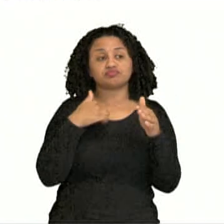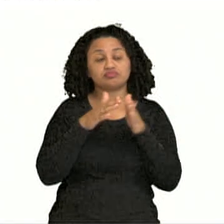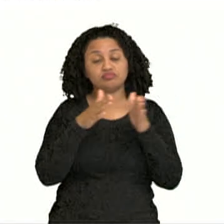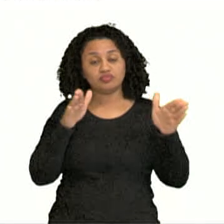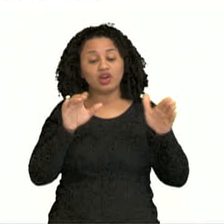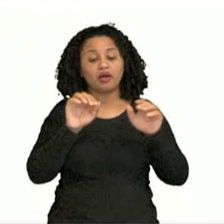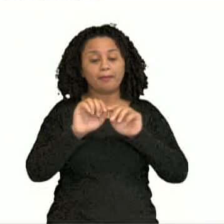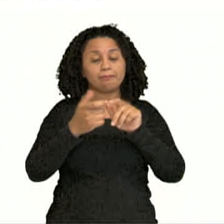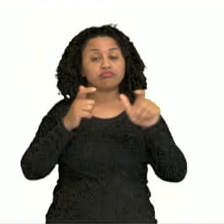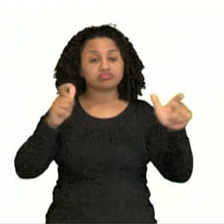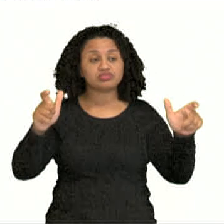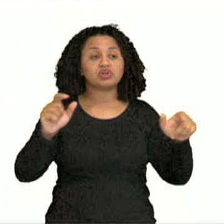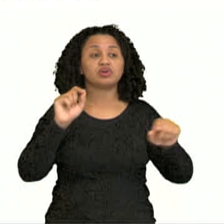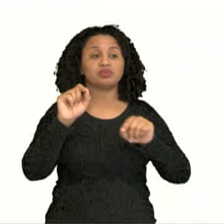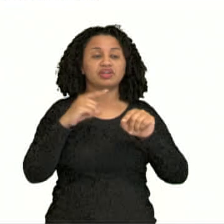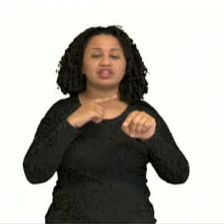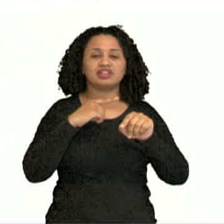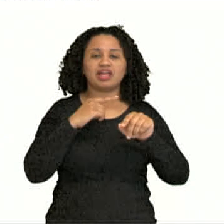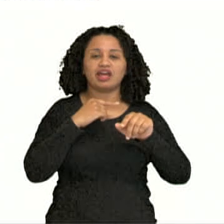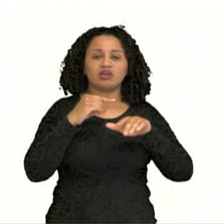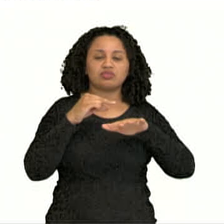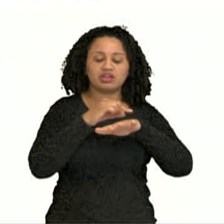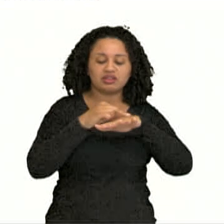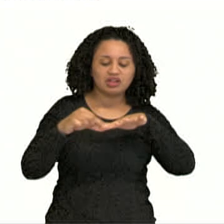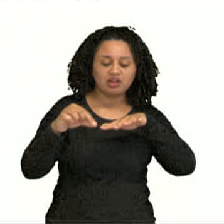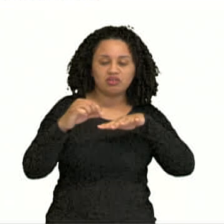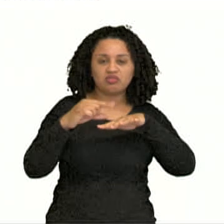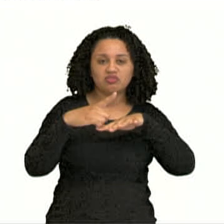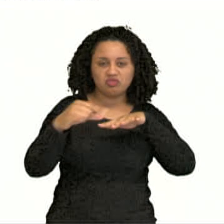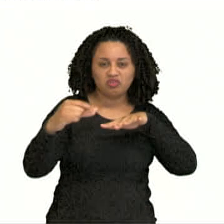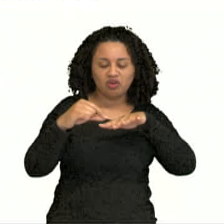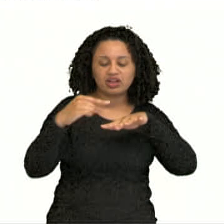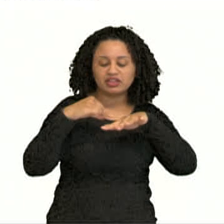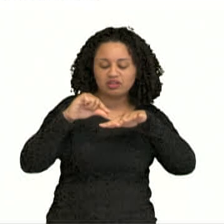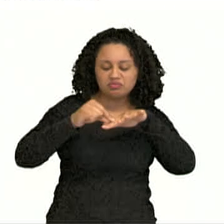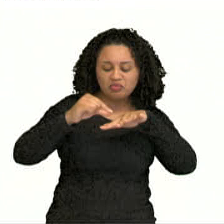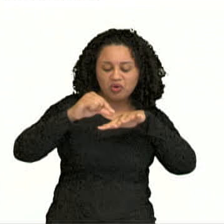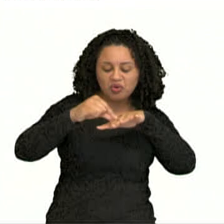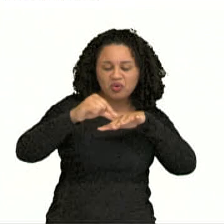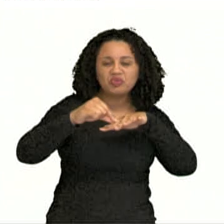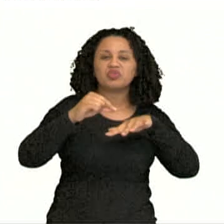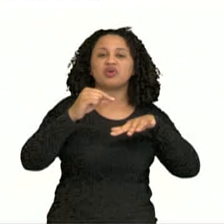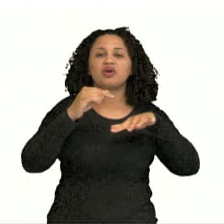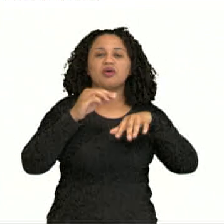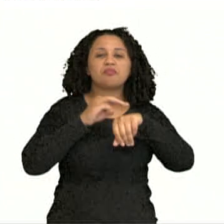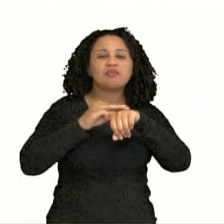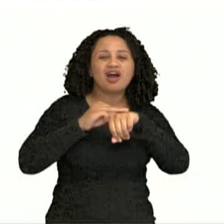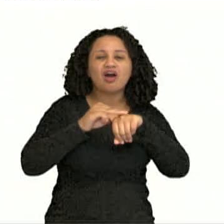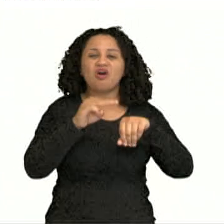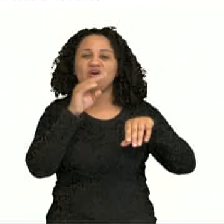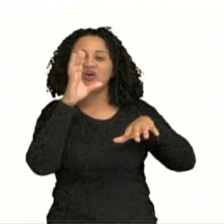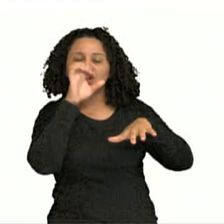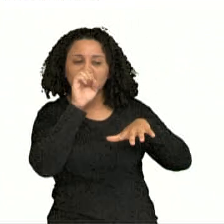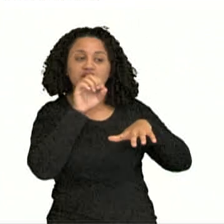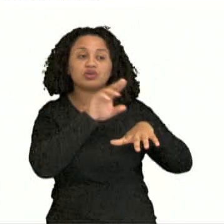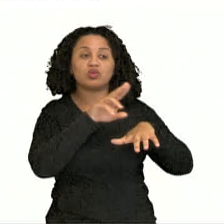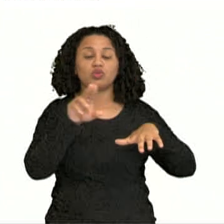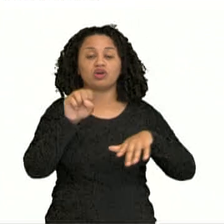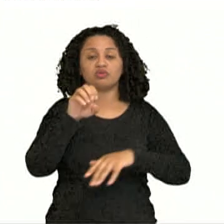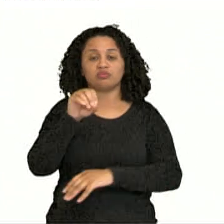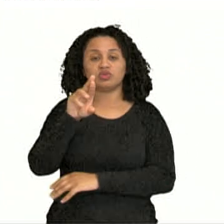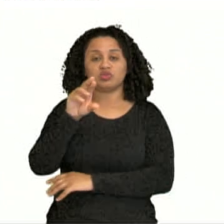de reprodução, pequenos pontos escuros, amarronzados, alaranjados, que se chamam